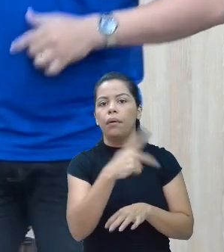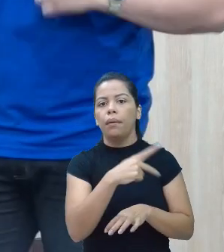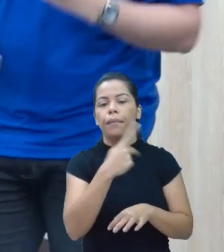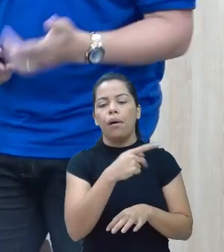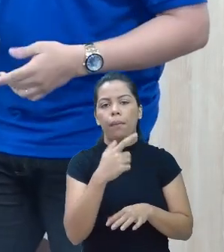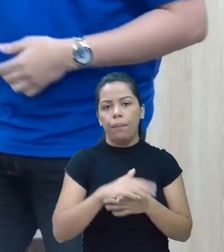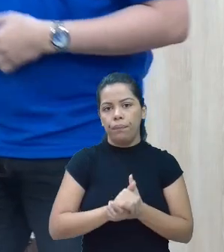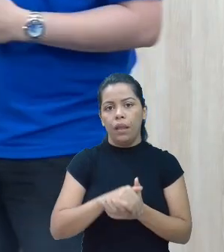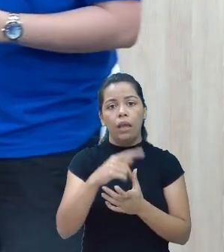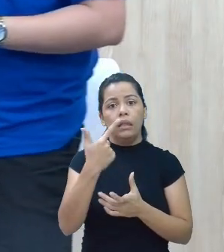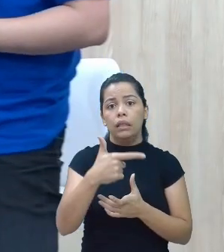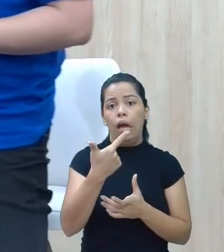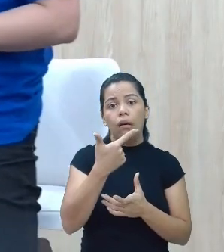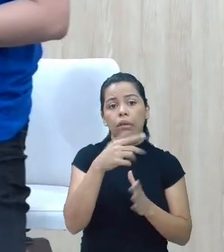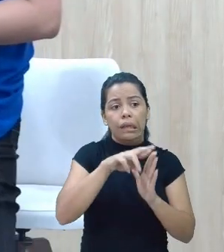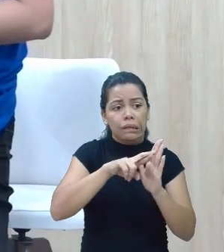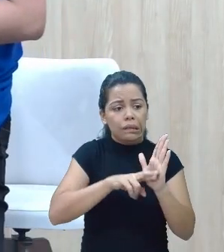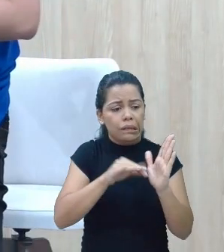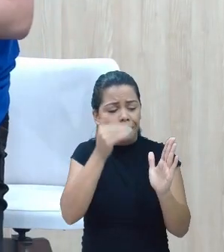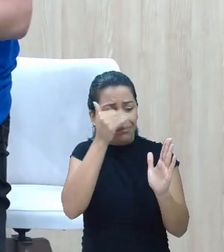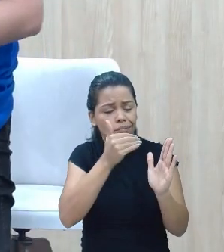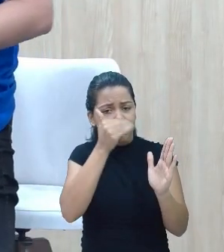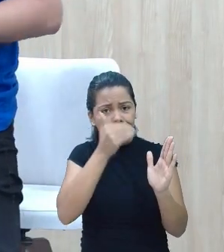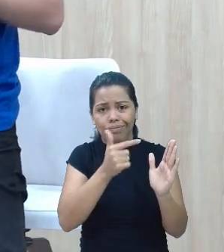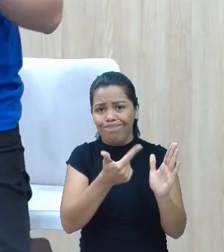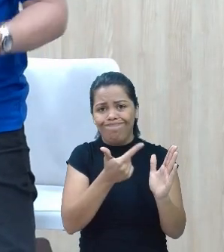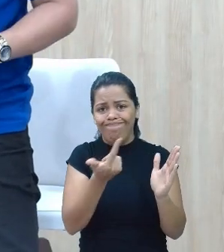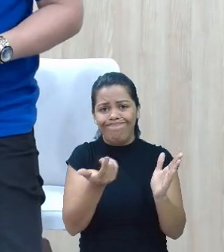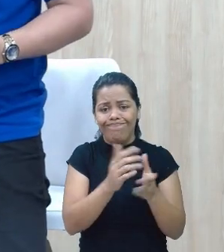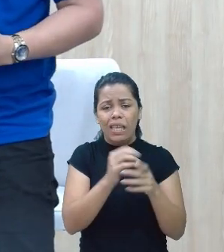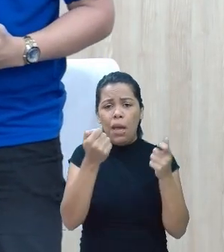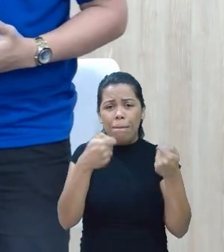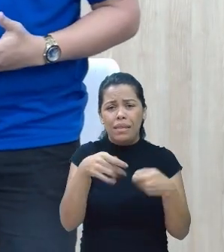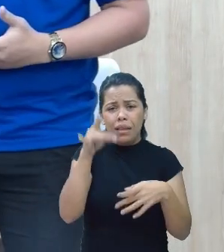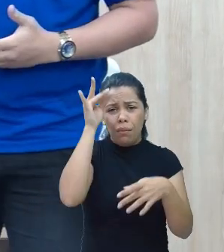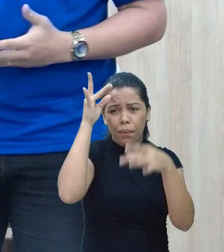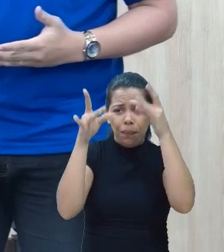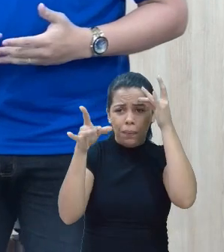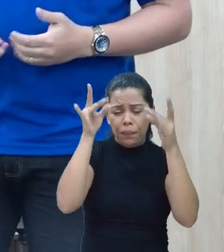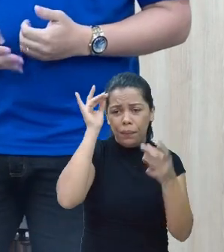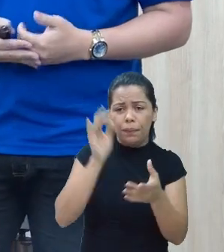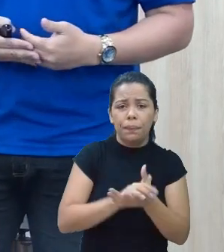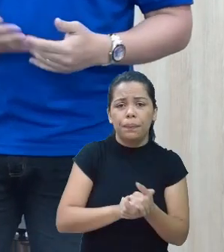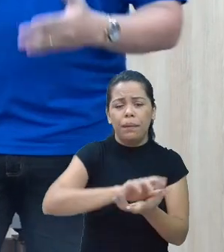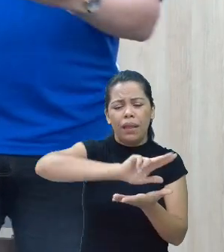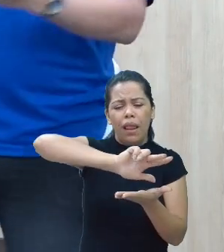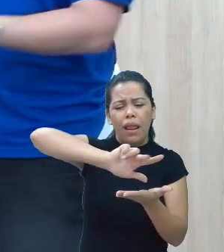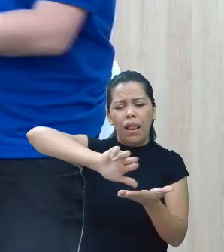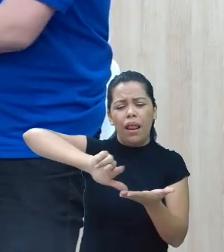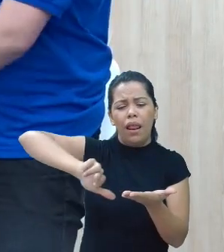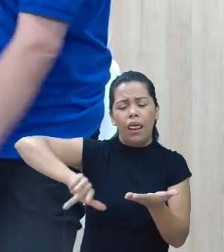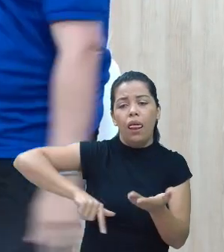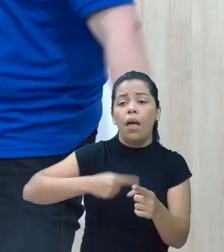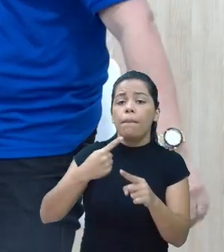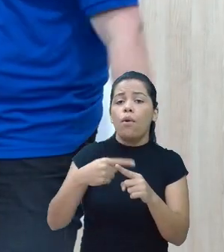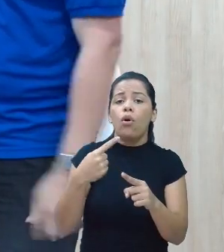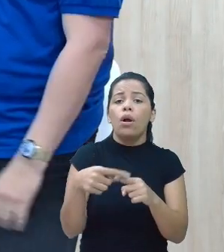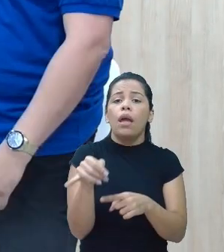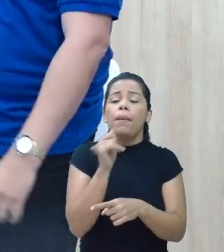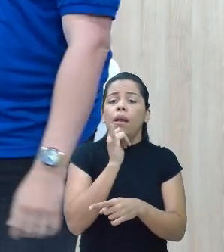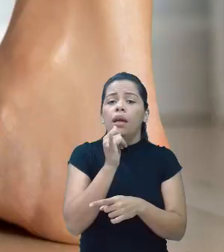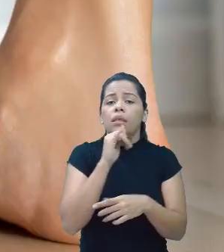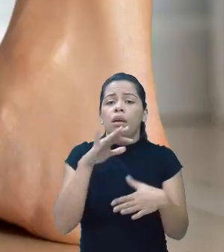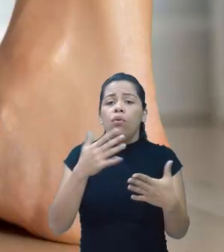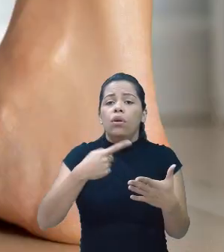só repetindo e vai pronunciando, vivenciando essas coisas, tá? Então, por que, por exemplo, quando a gente olha para